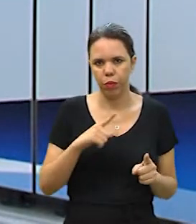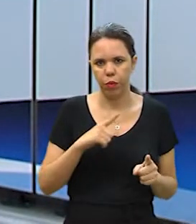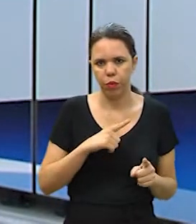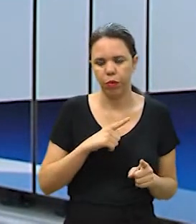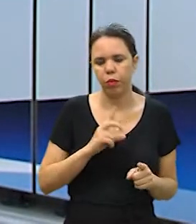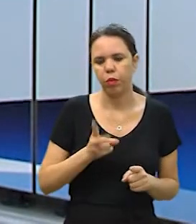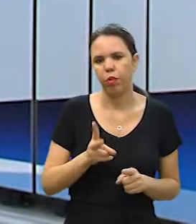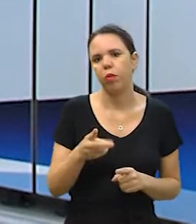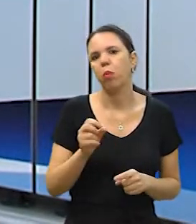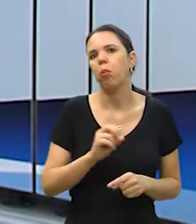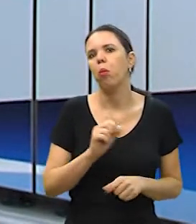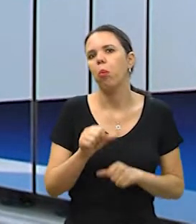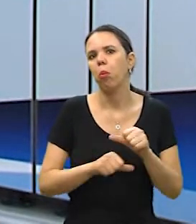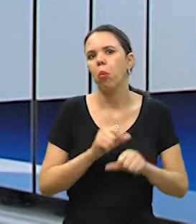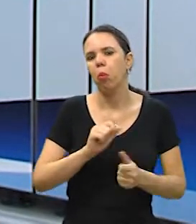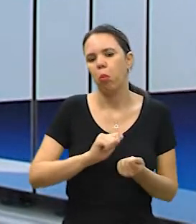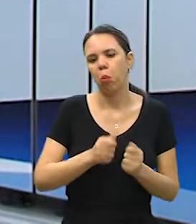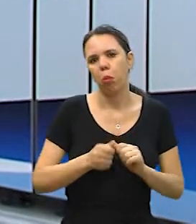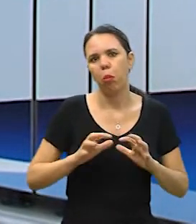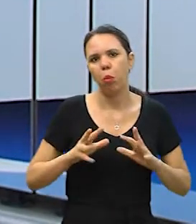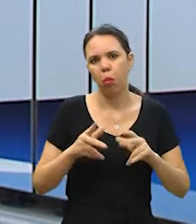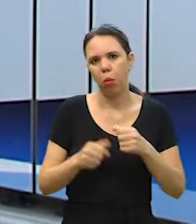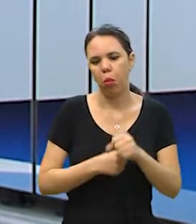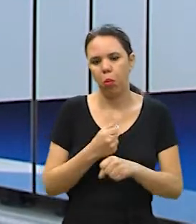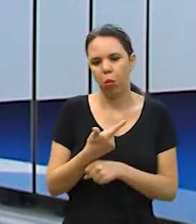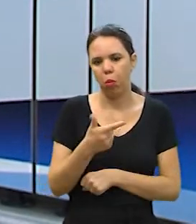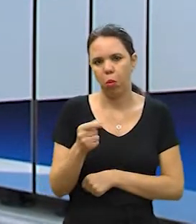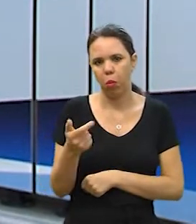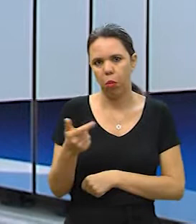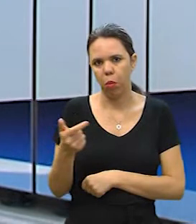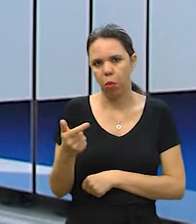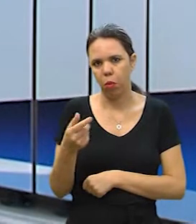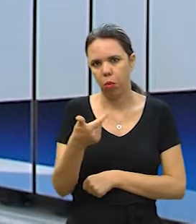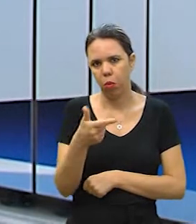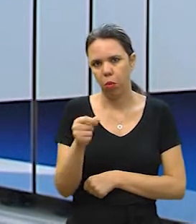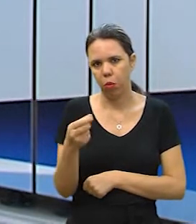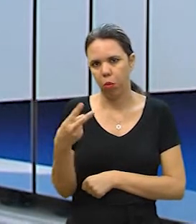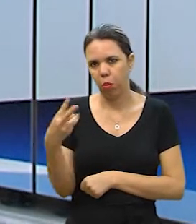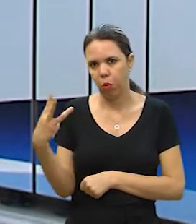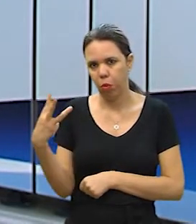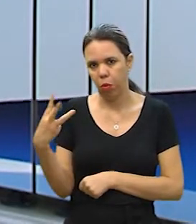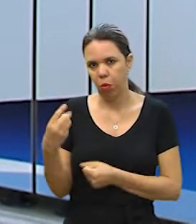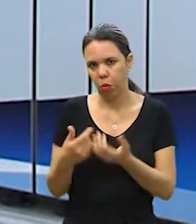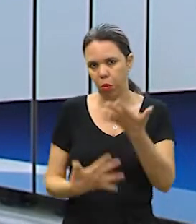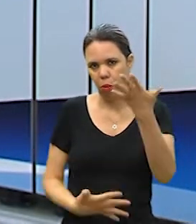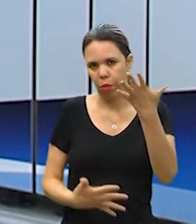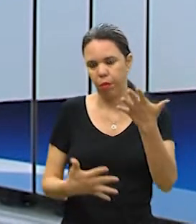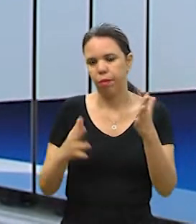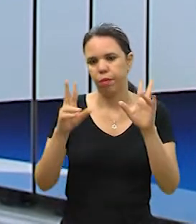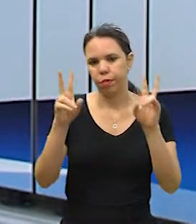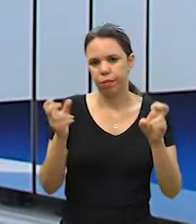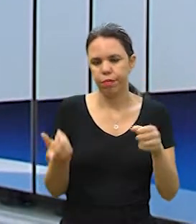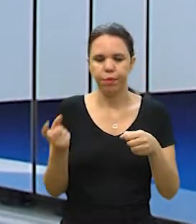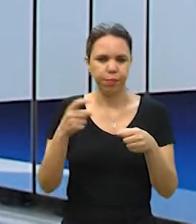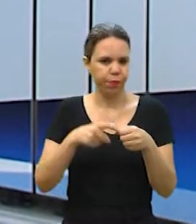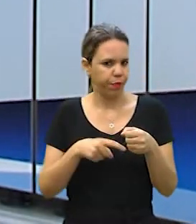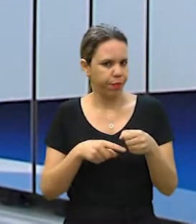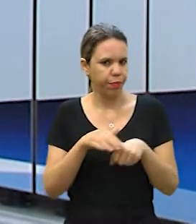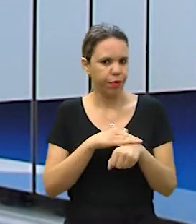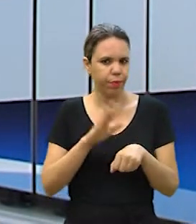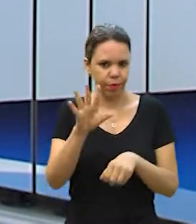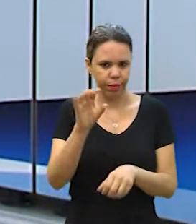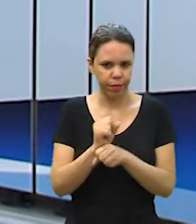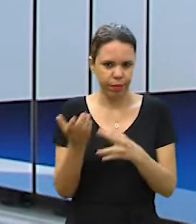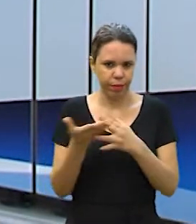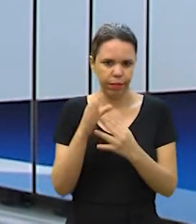o que permanecer ou nós vamos ter que mudar tudo para o ano de 2022, 2023? Tem muitos assuntos ainda que eu quero abordar.